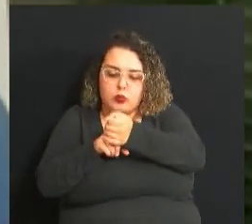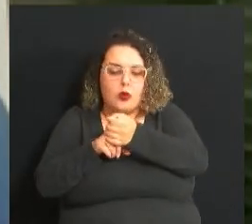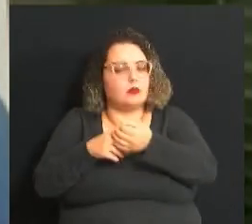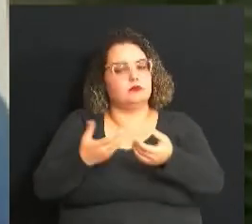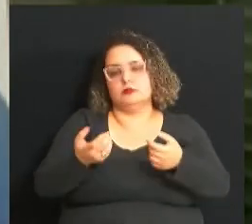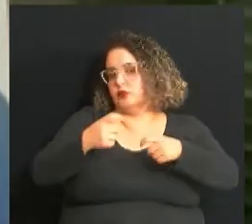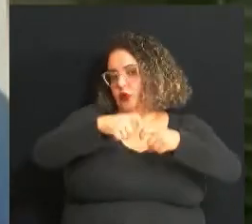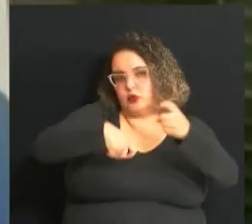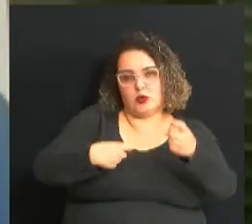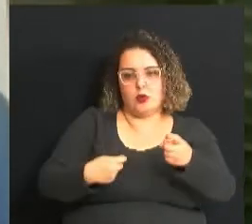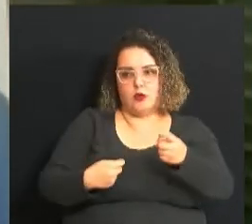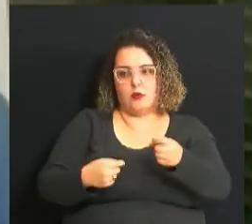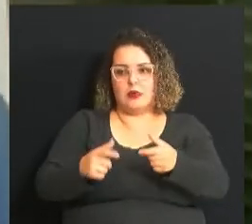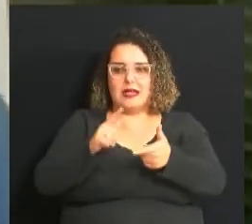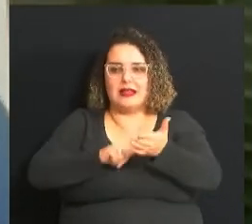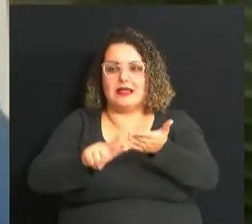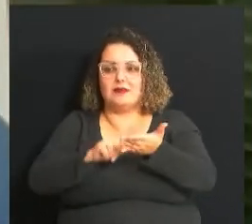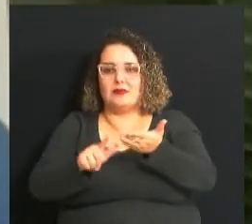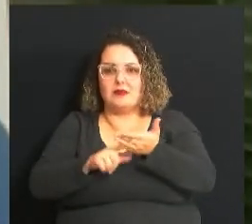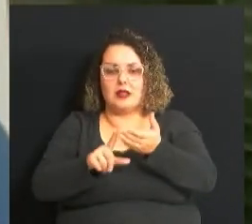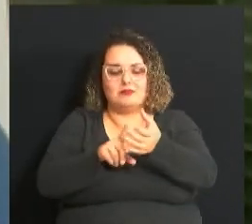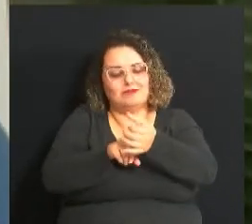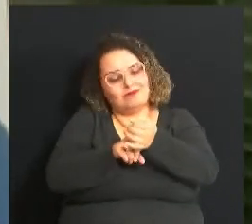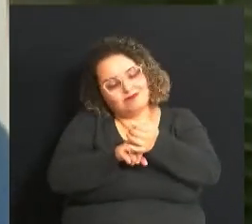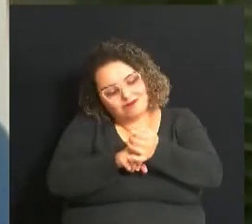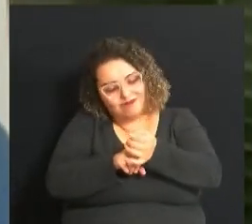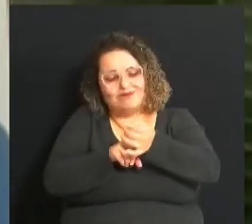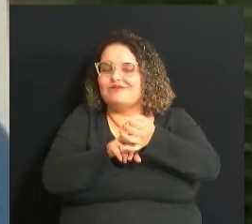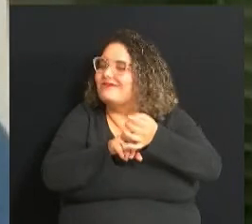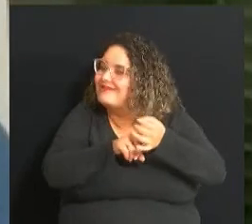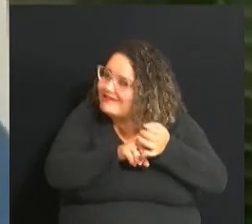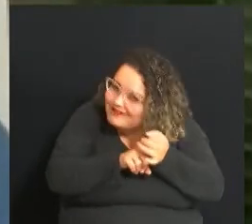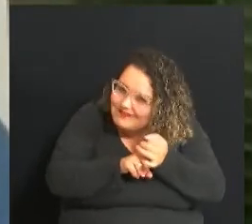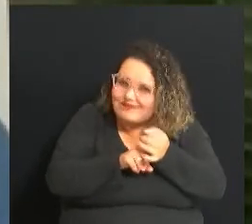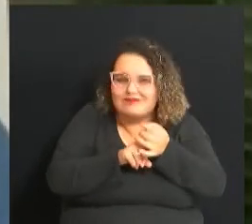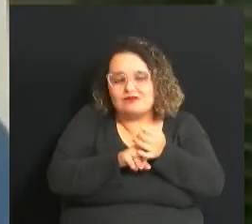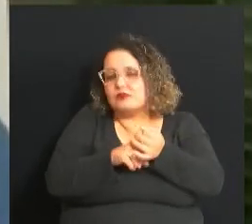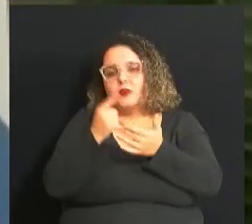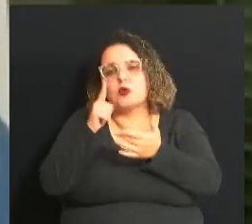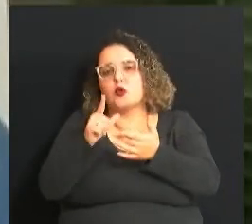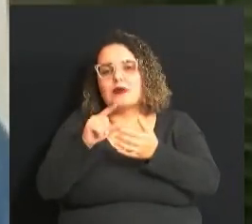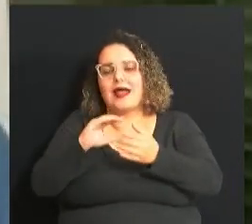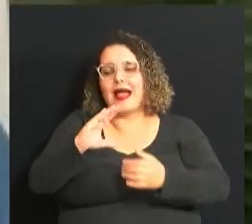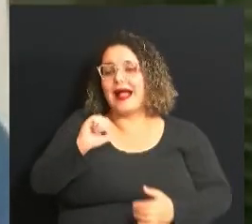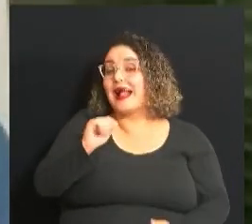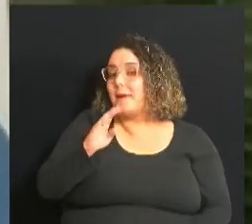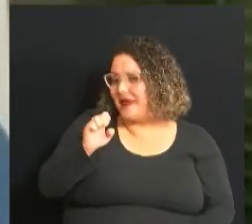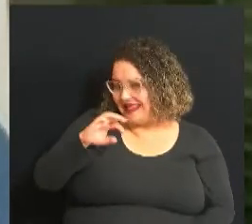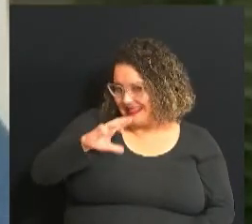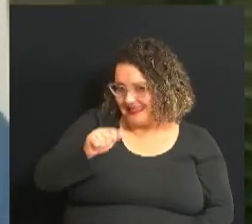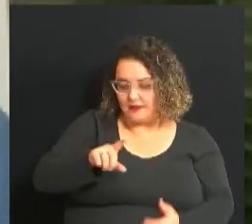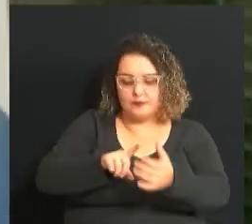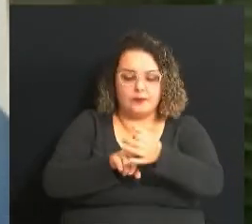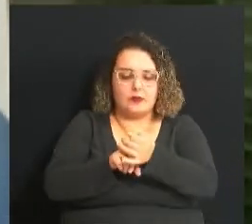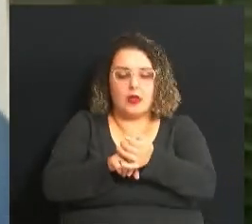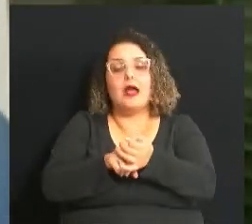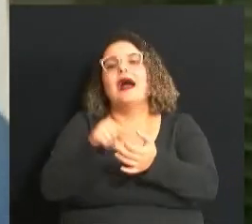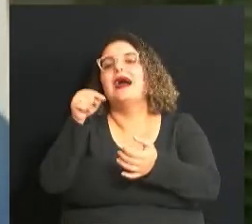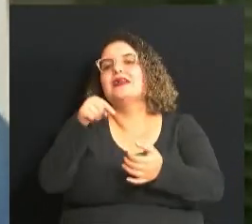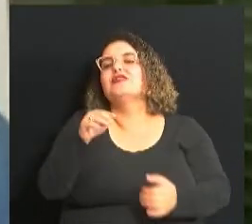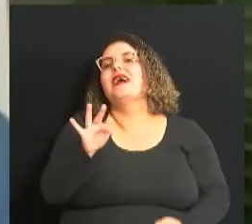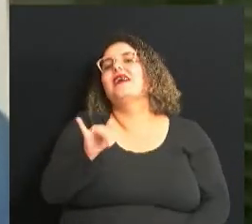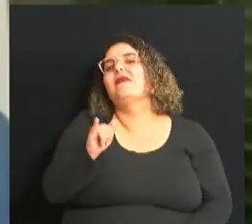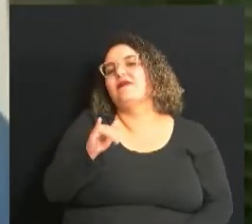fazer higiene, a pele não vem, você não consegue expor a cabeça do pênis. Isso chama-se fimose. O que